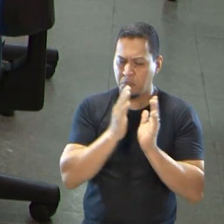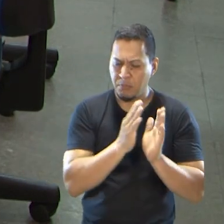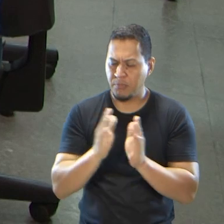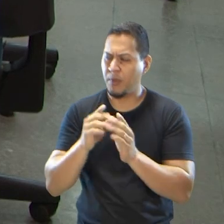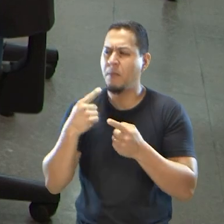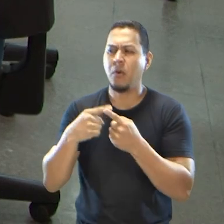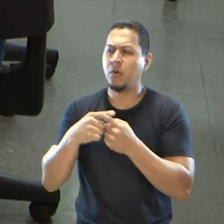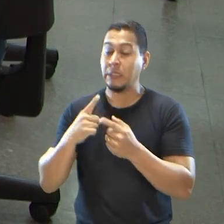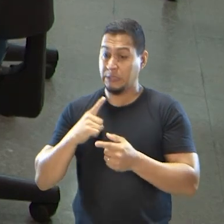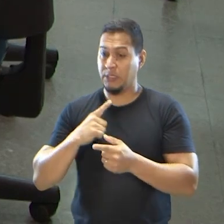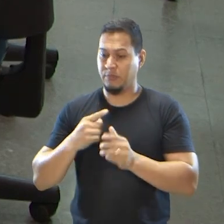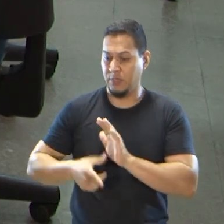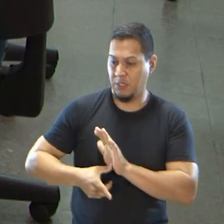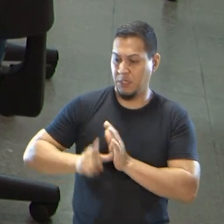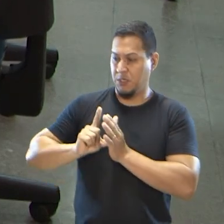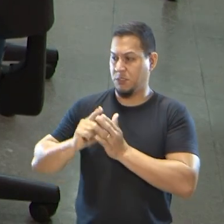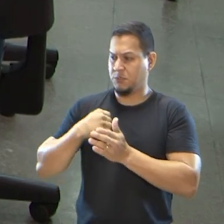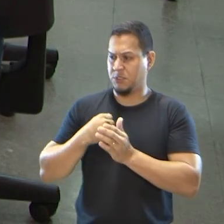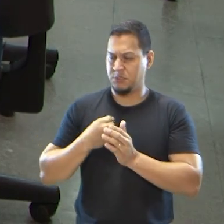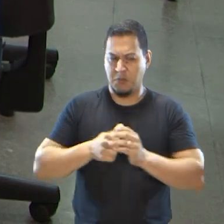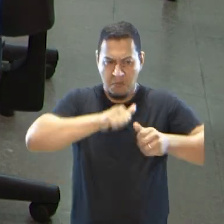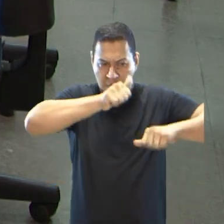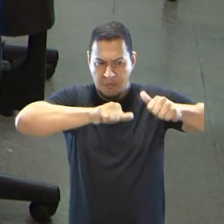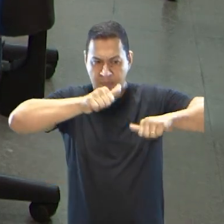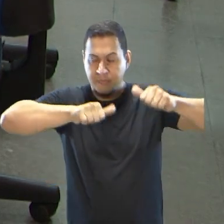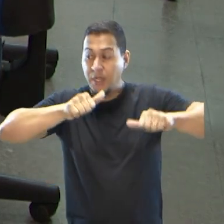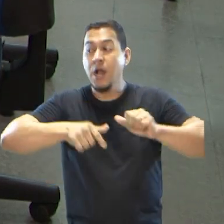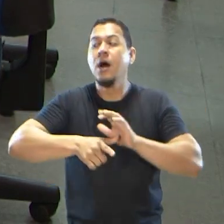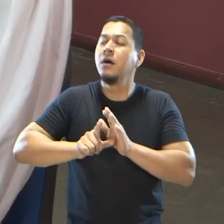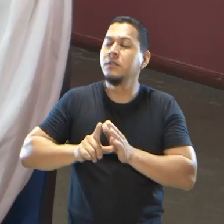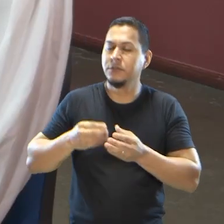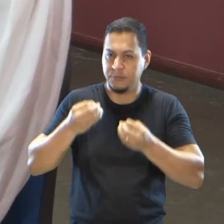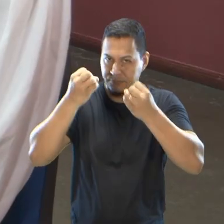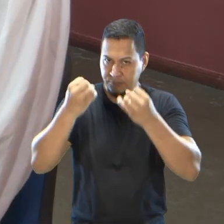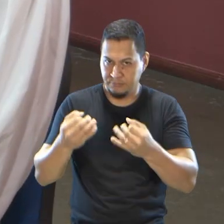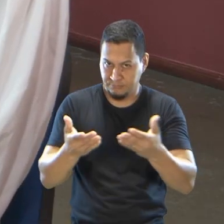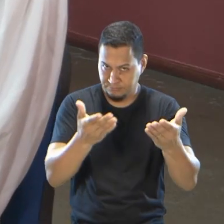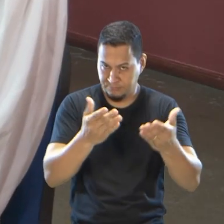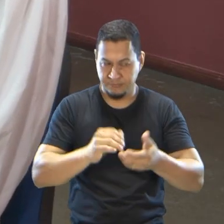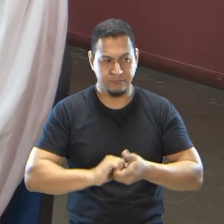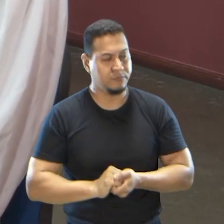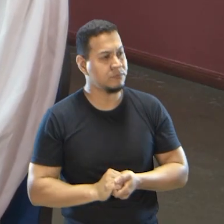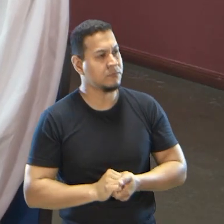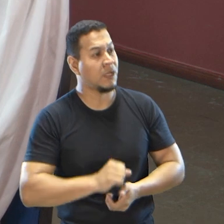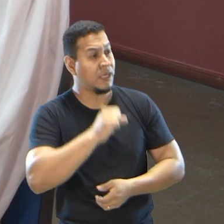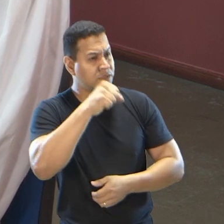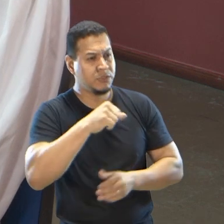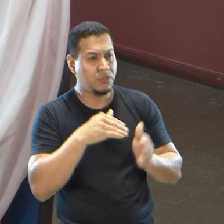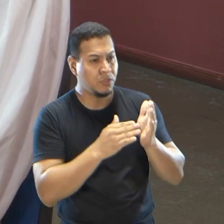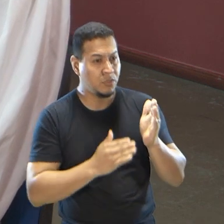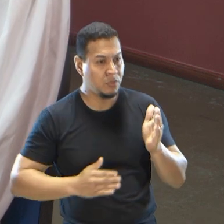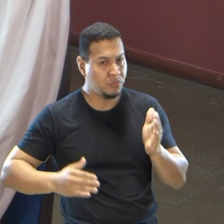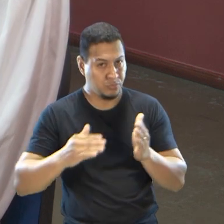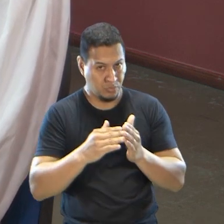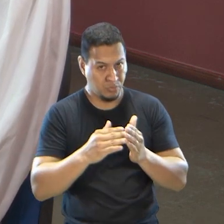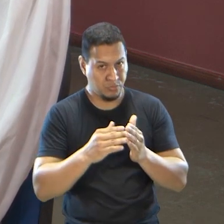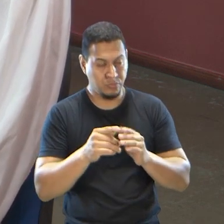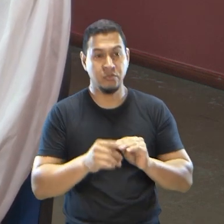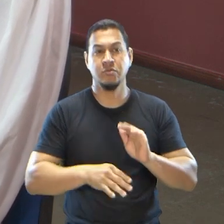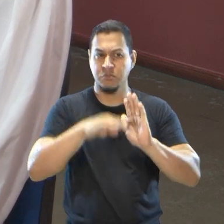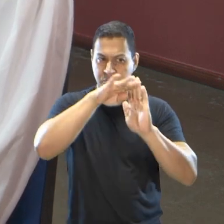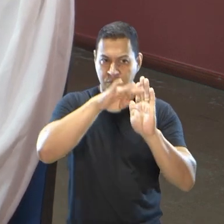processo? Qual a relevância de realizar esse tipo de autoavaliação? Isso. todos os programas